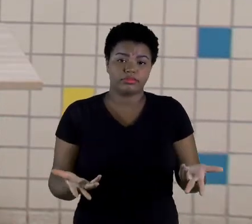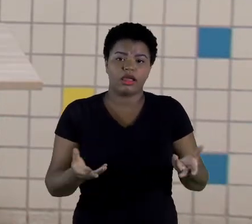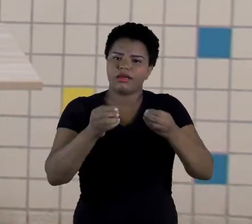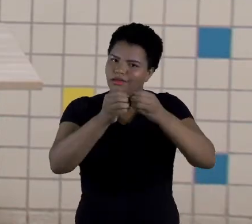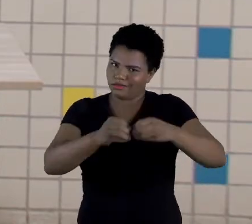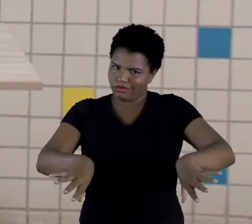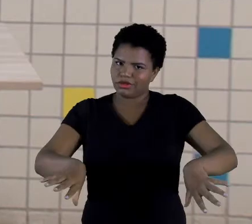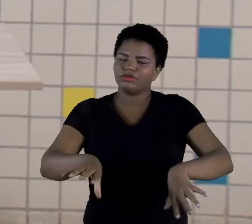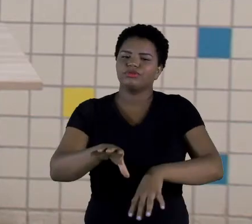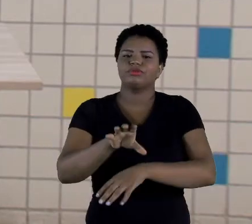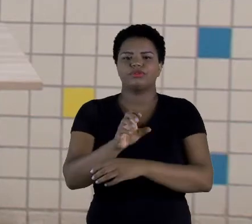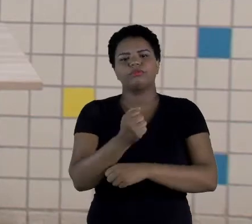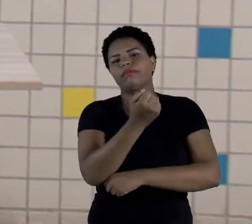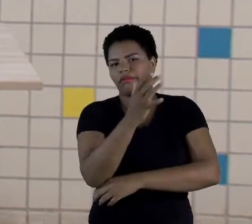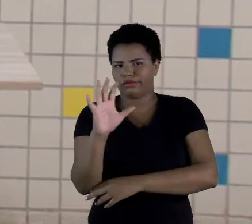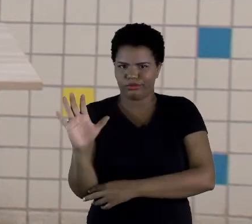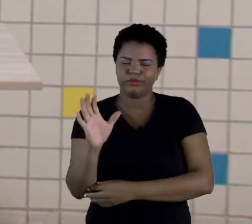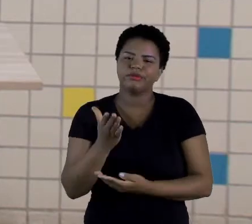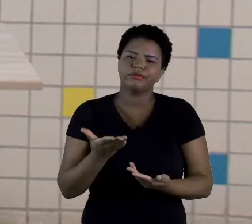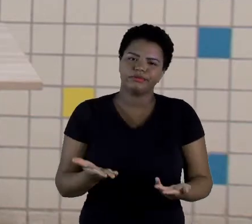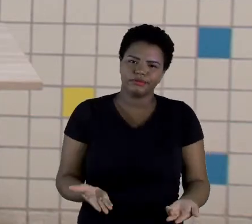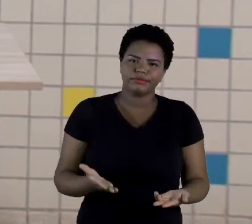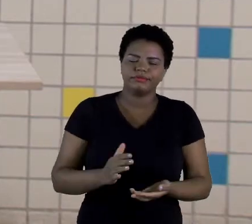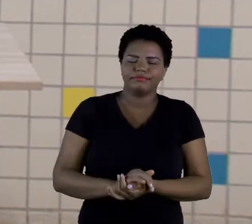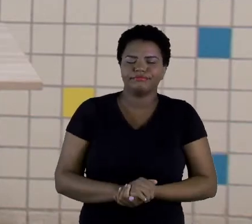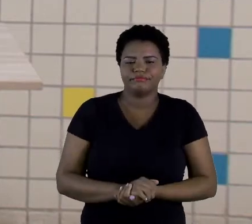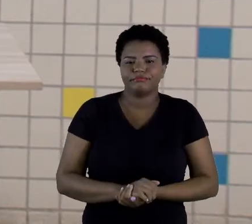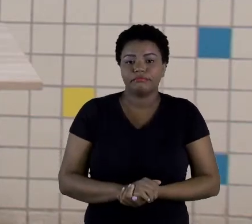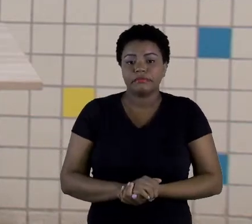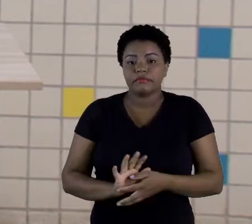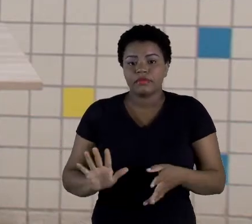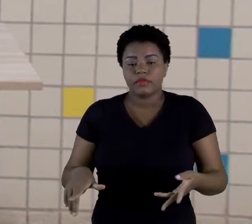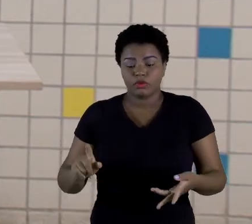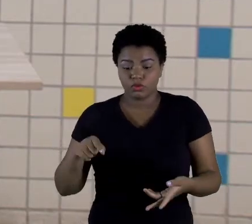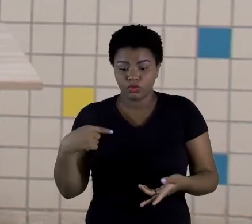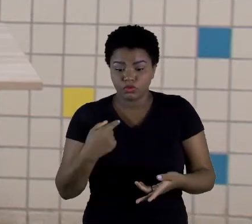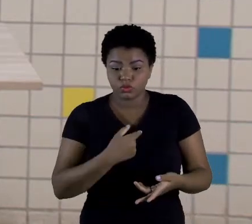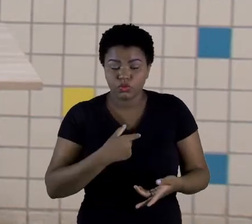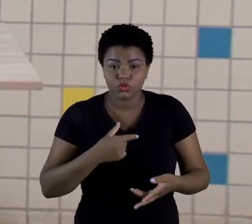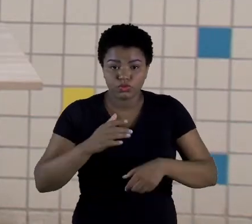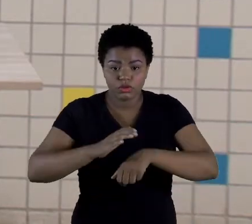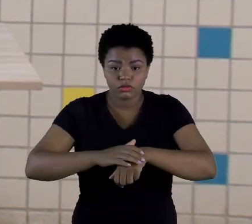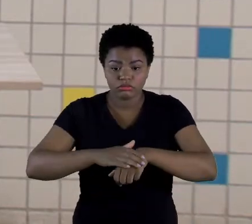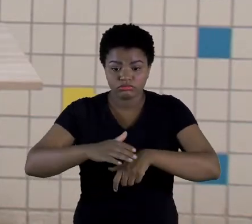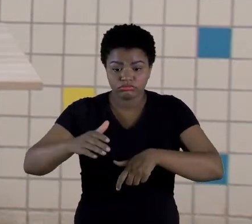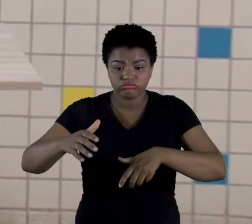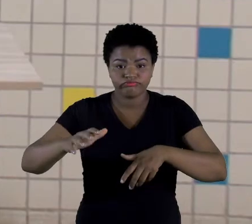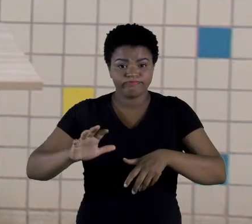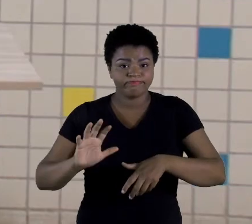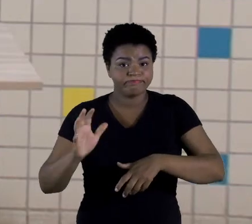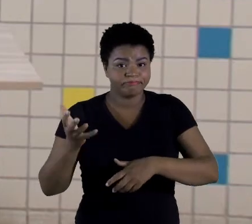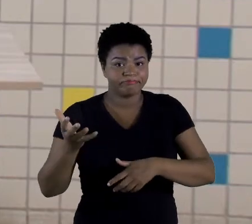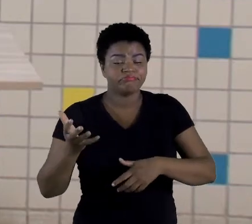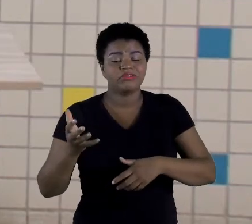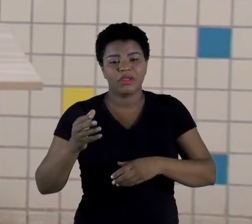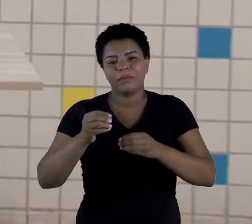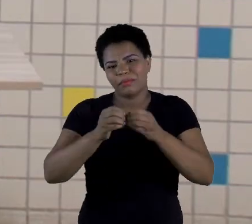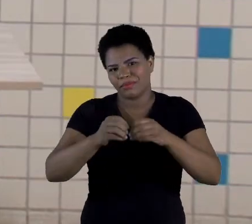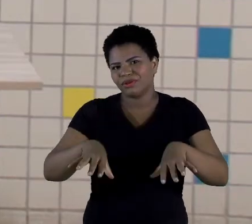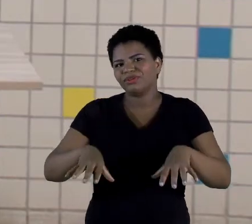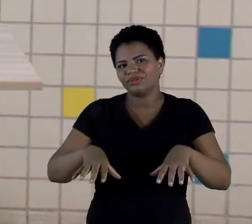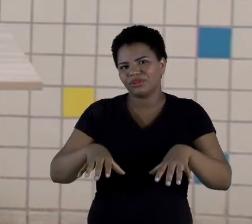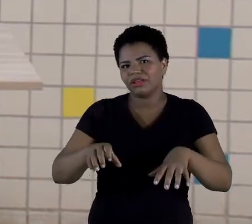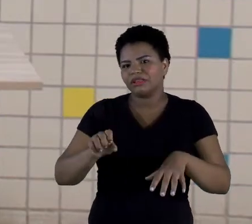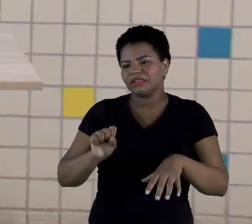para a ecologia, não é mesmo? Então, assim, a nossa ação, ela vai prejudicar conforme eu vou fazer